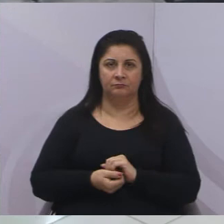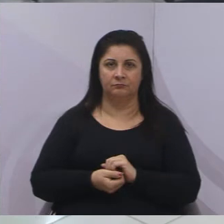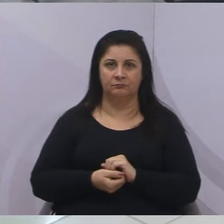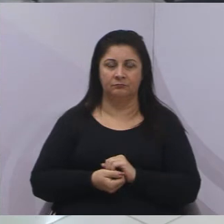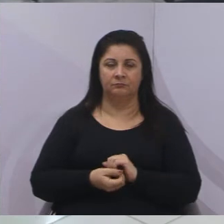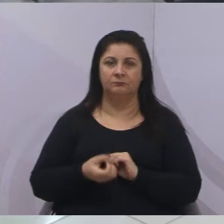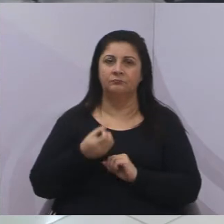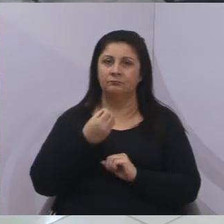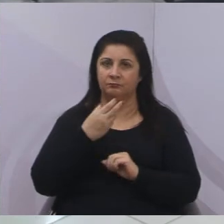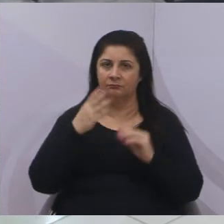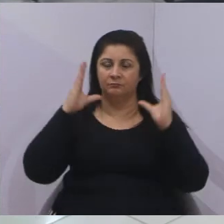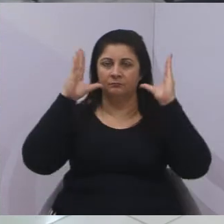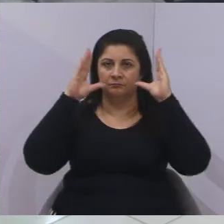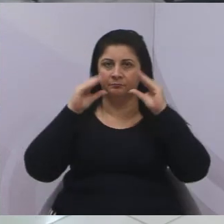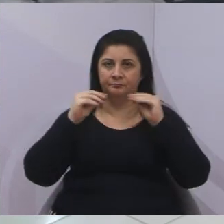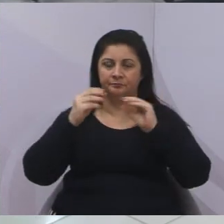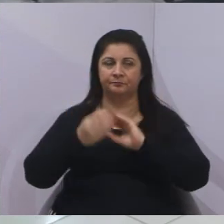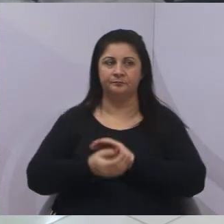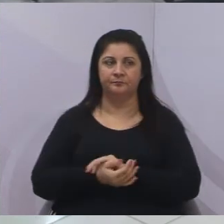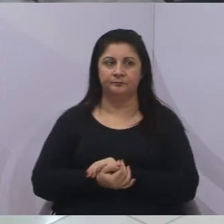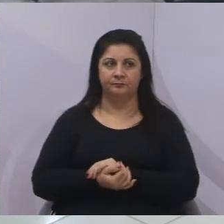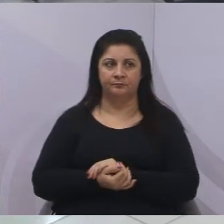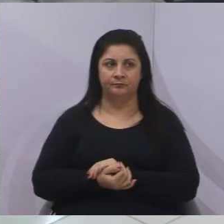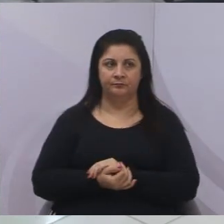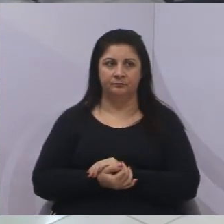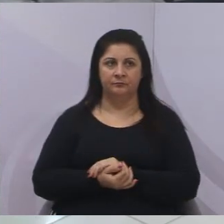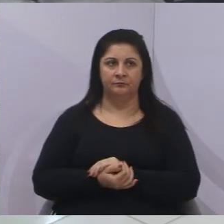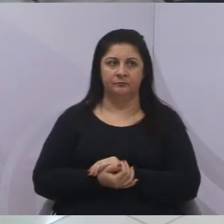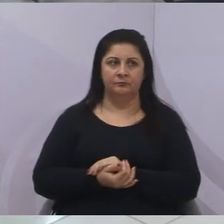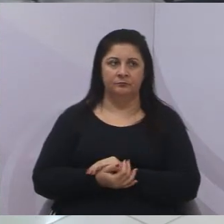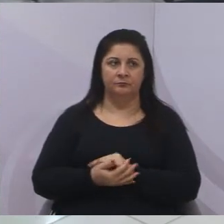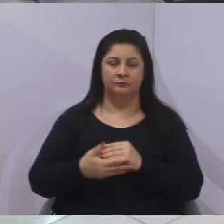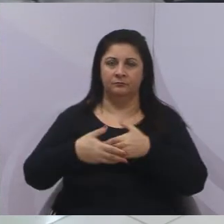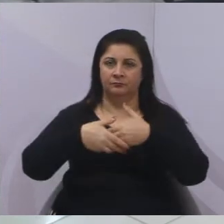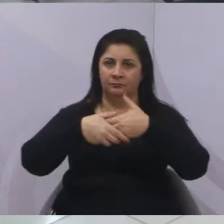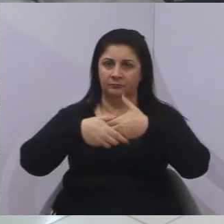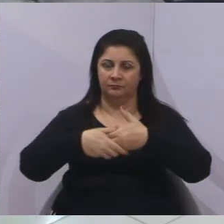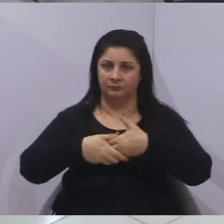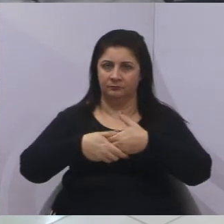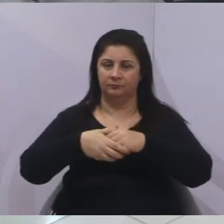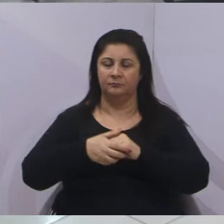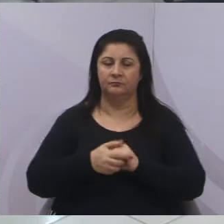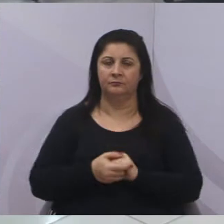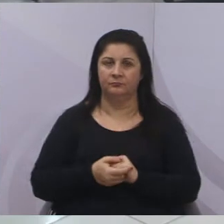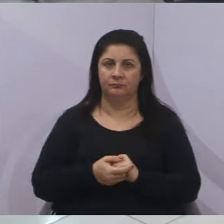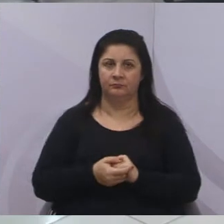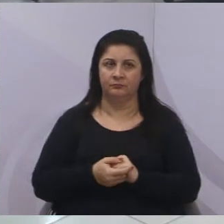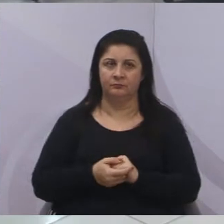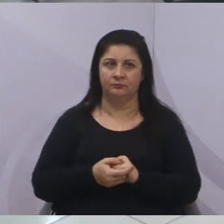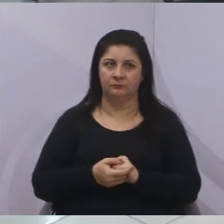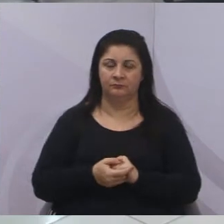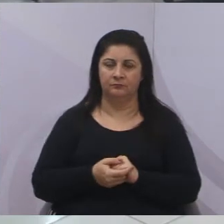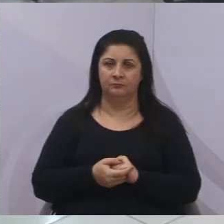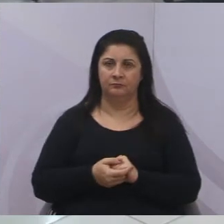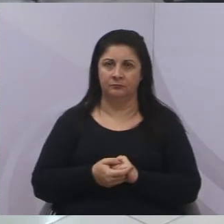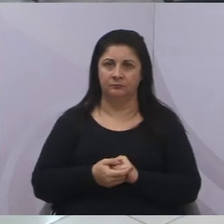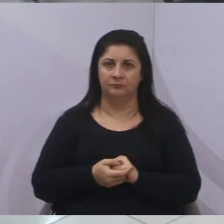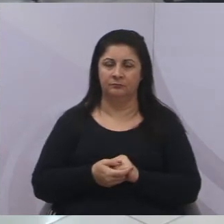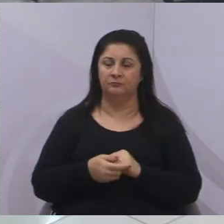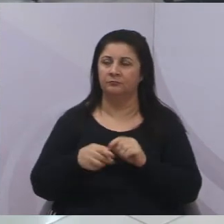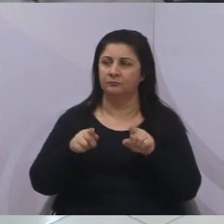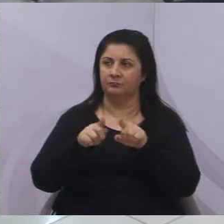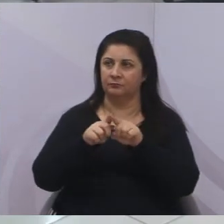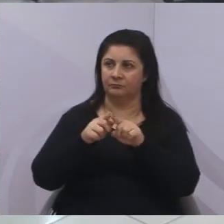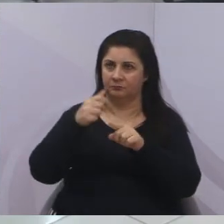Boa tarde a todos. Quero aqui cumprimentar a doutora Águida, Marilis pela explanação e todos